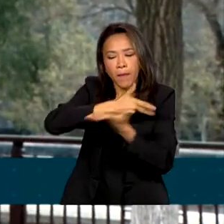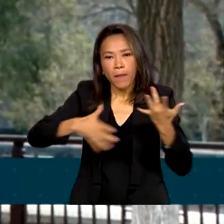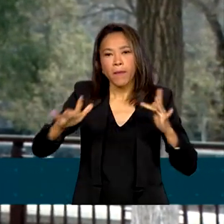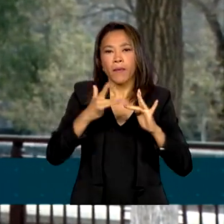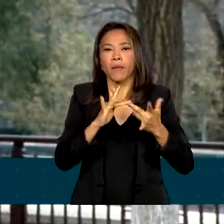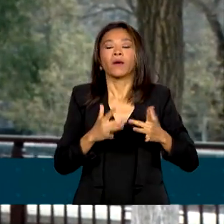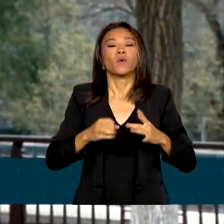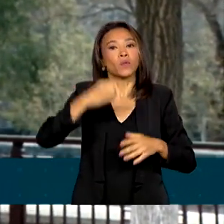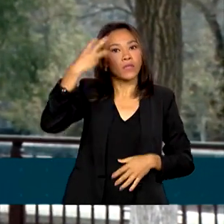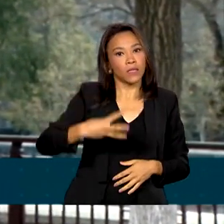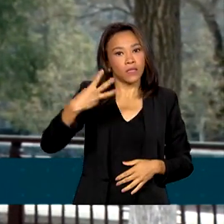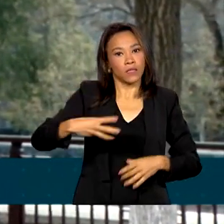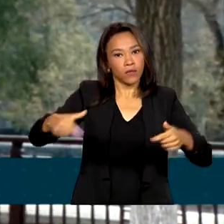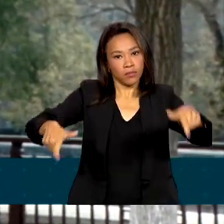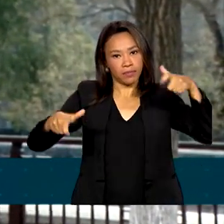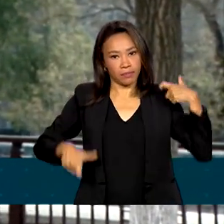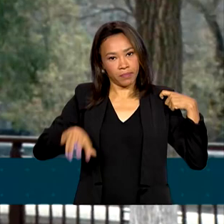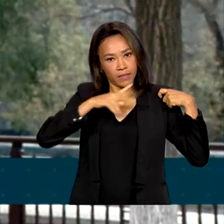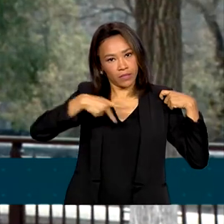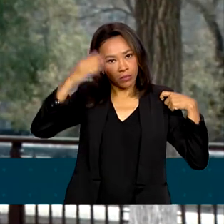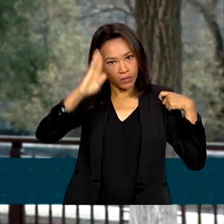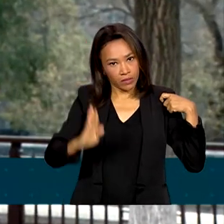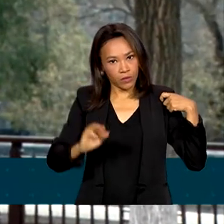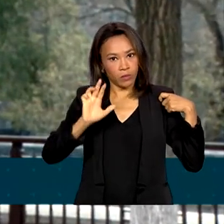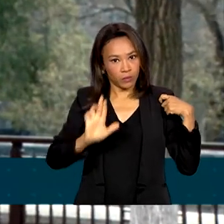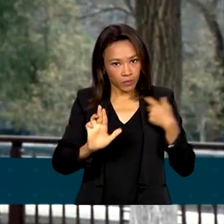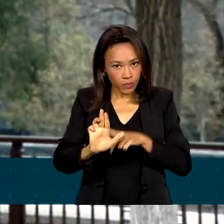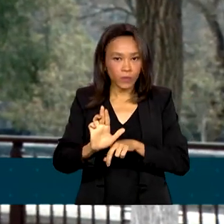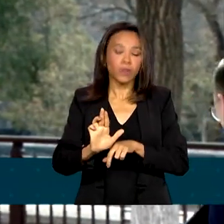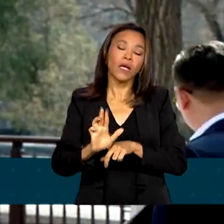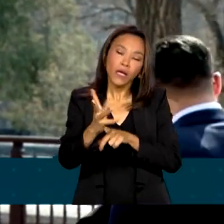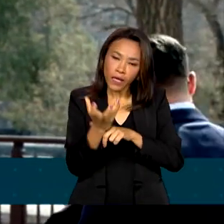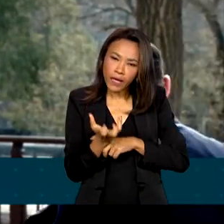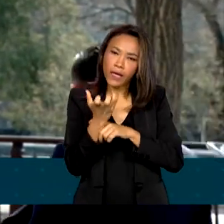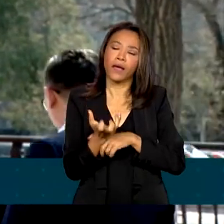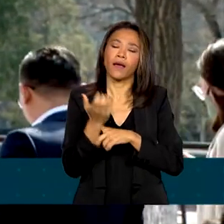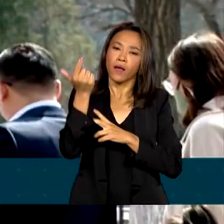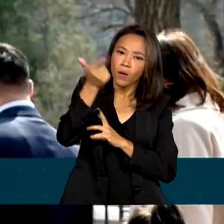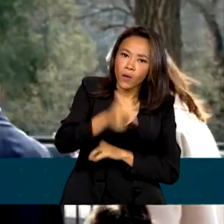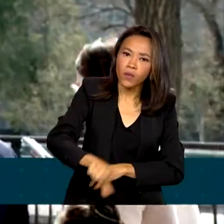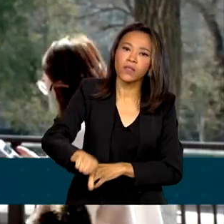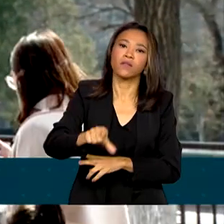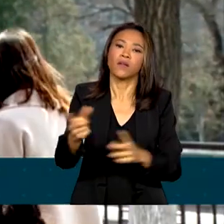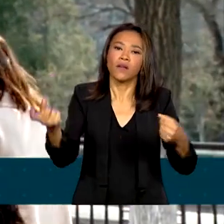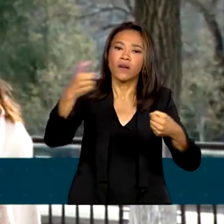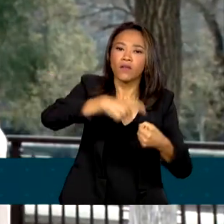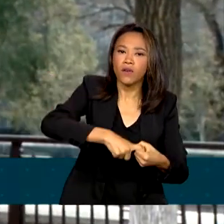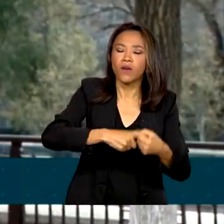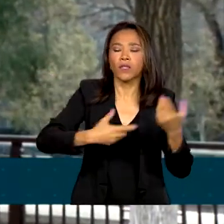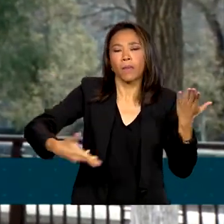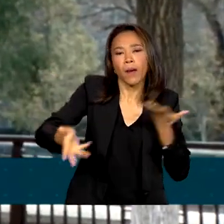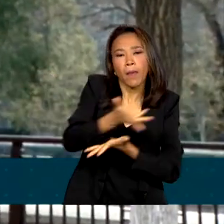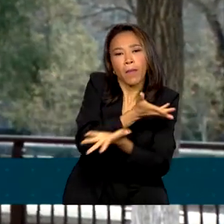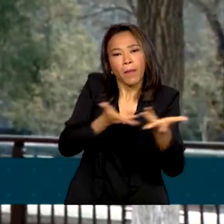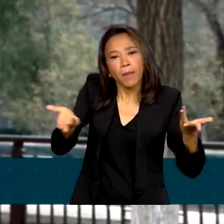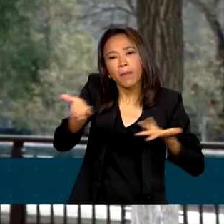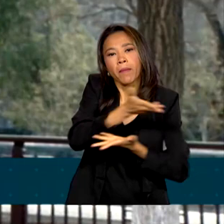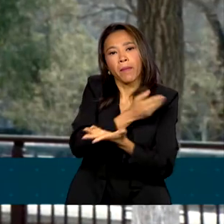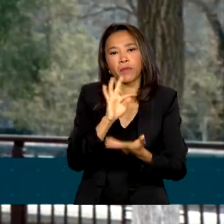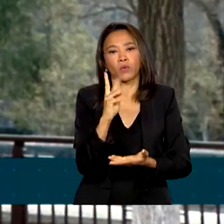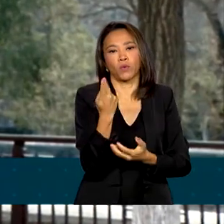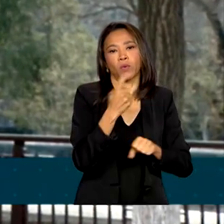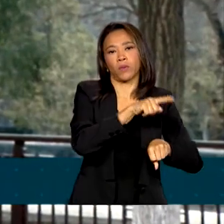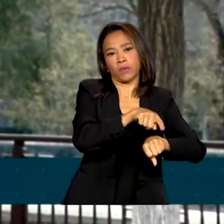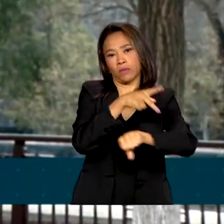mandato, o presidente Luiz Inácio Lula da Silva anunciou que quer restabelecer as relações diplomáticas entre os